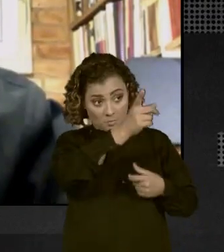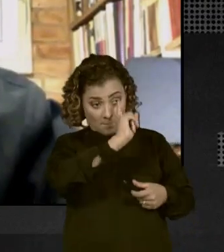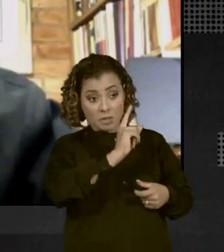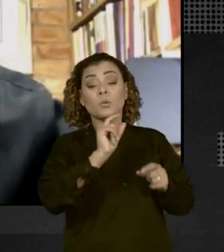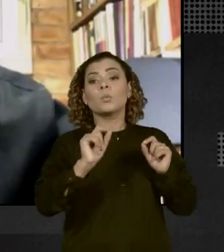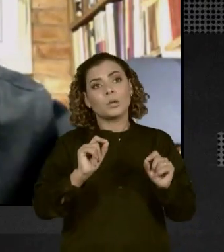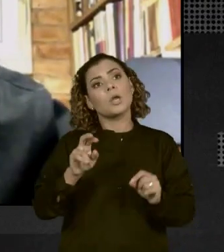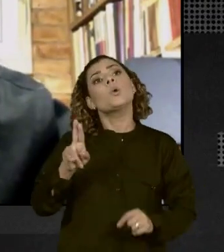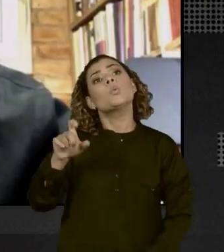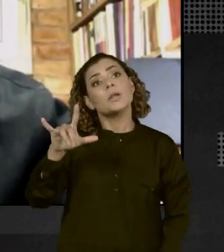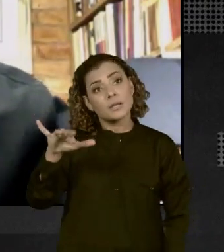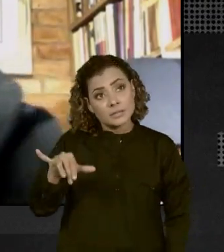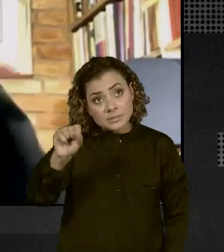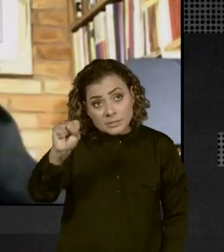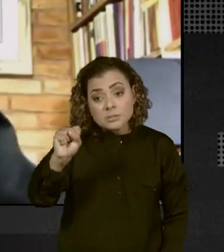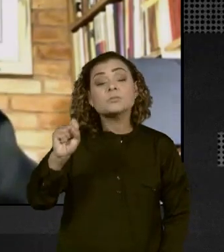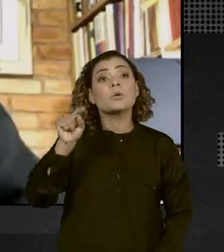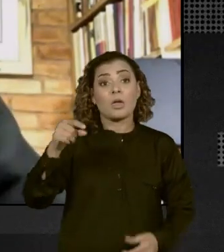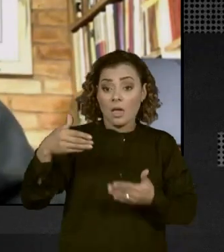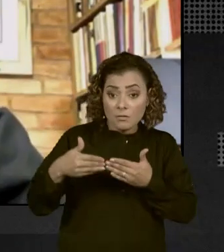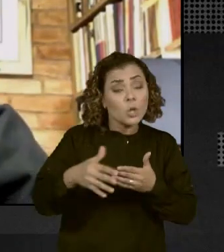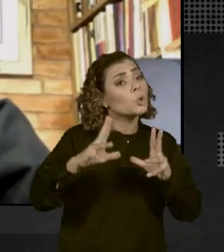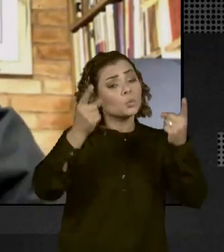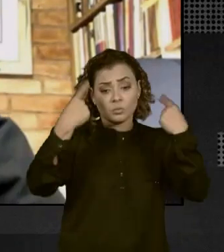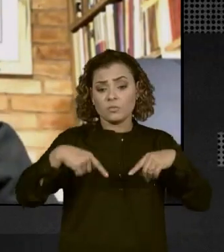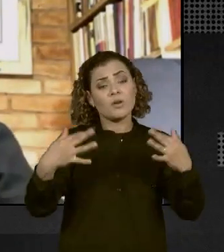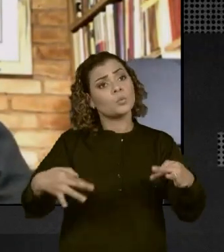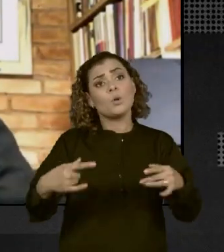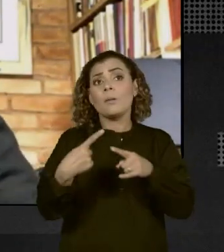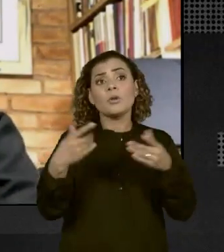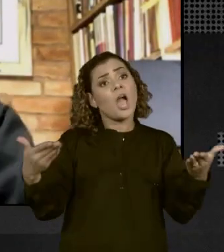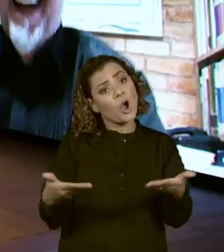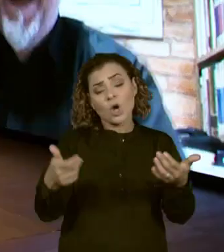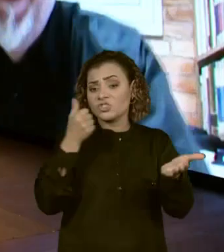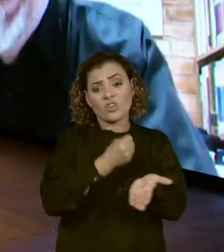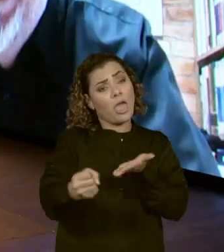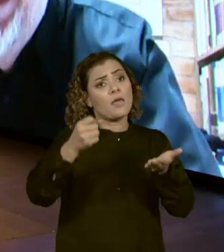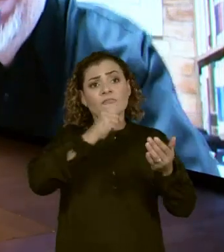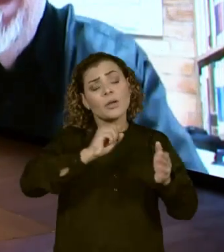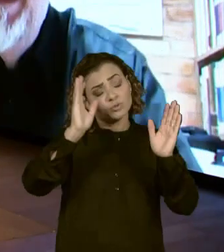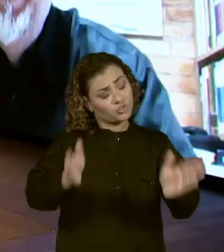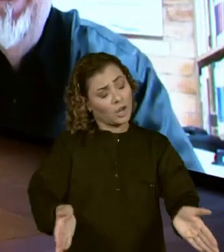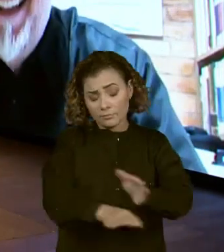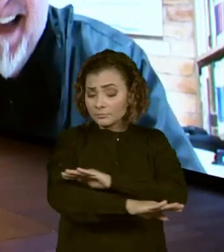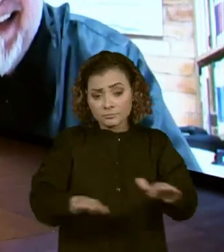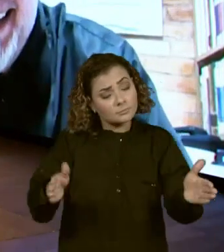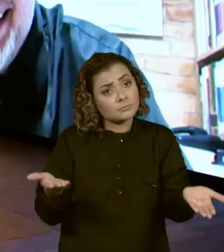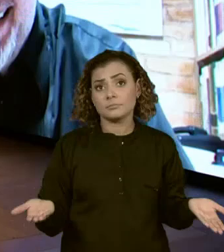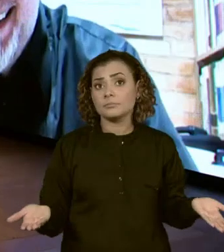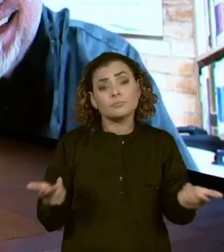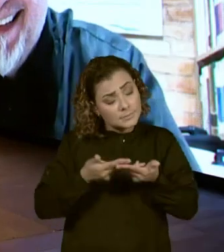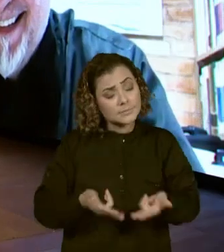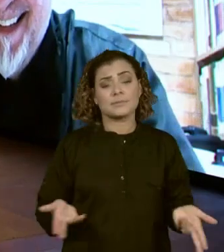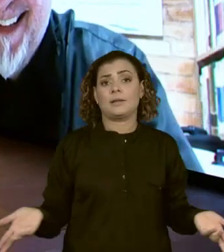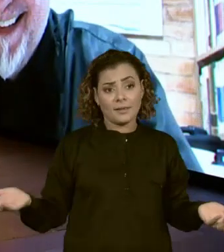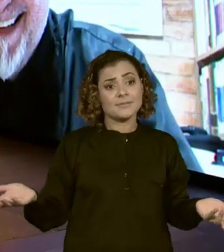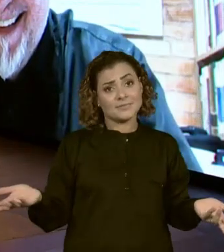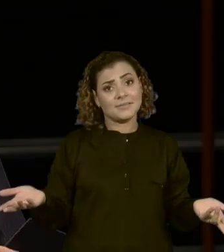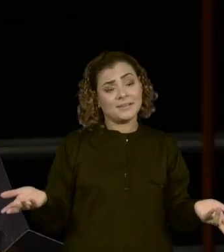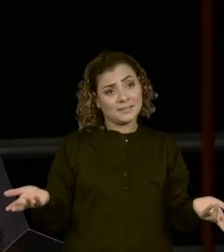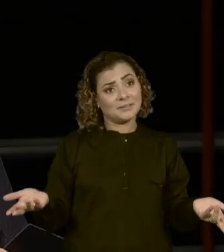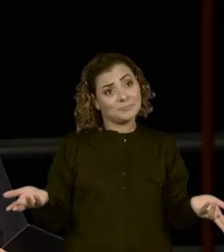ai, porque o meu pé, ai, porque eu não sei o quê, ai, porque eu não sei o que lá. Aí eu falo assim para ele, olha aqui, eu vou falar uma coisa para você que o meu médico